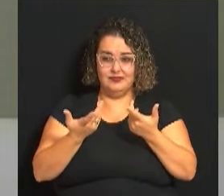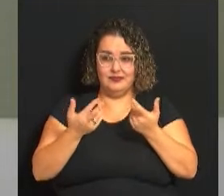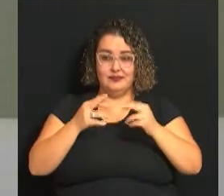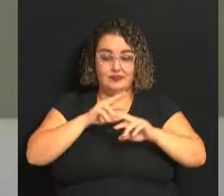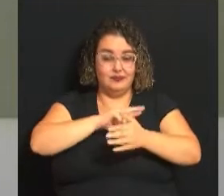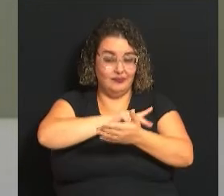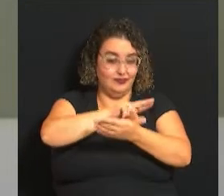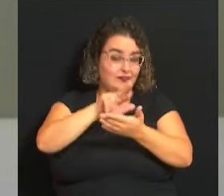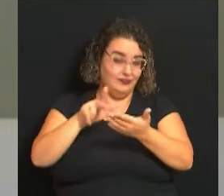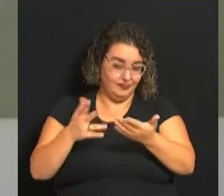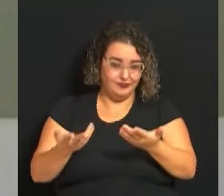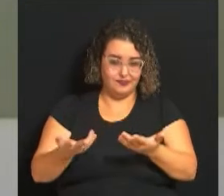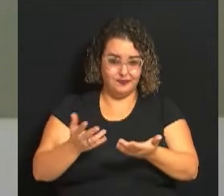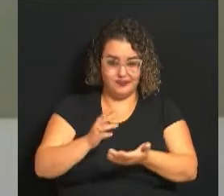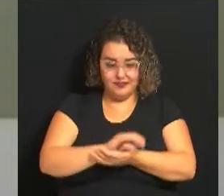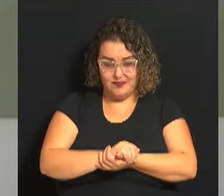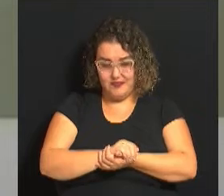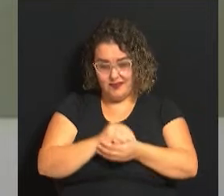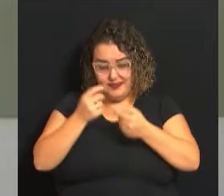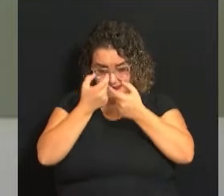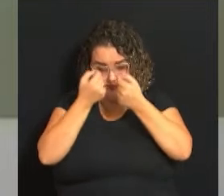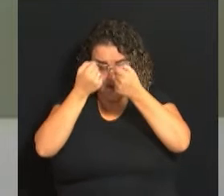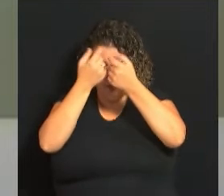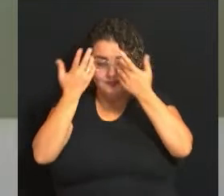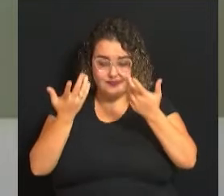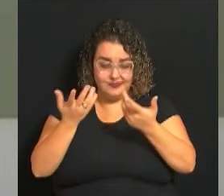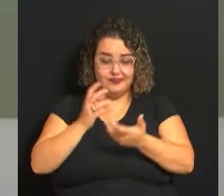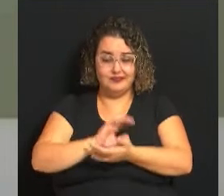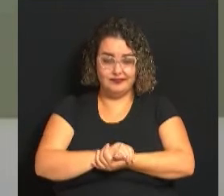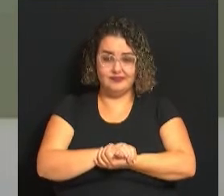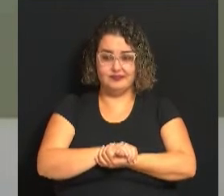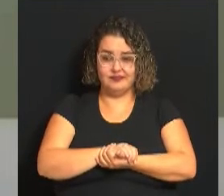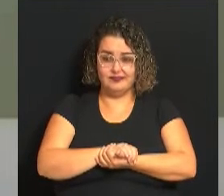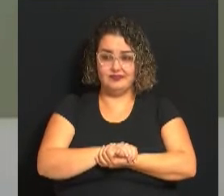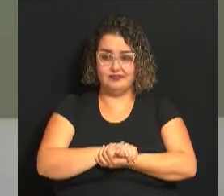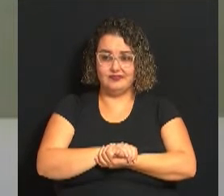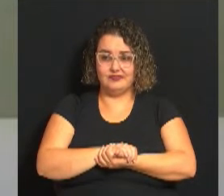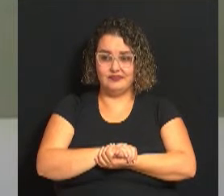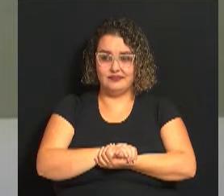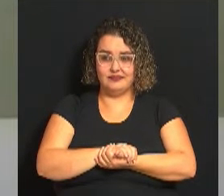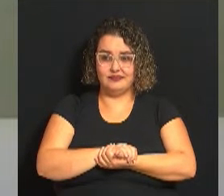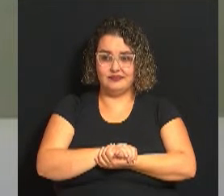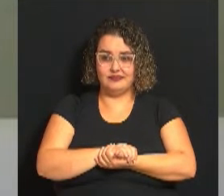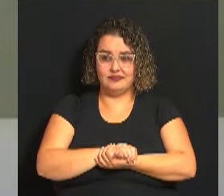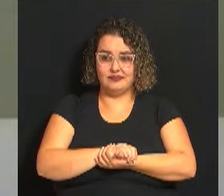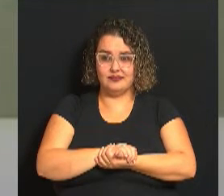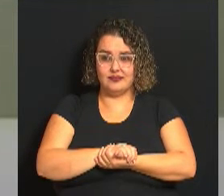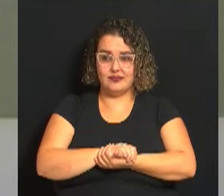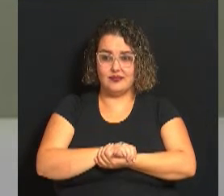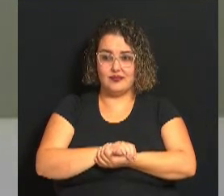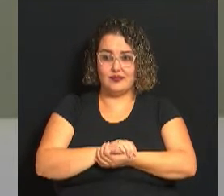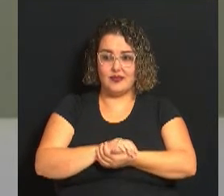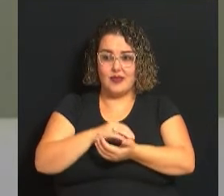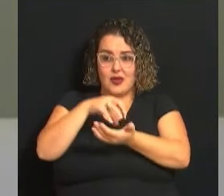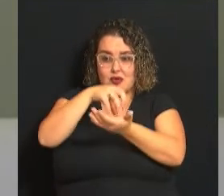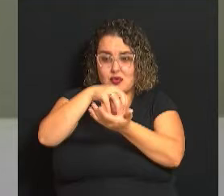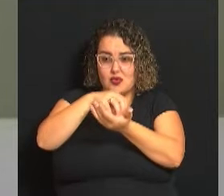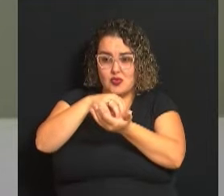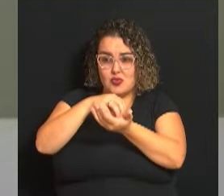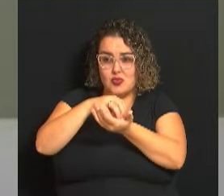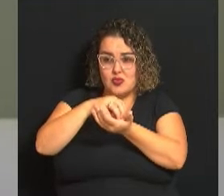indiferenciados são tumores que são do núcleo duro, eu chamo de núcleo duro da oncologia,